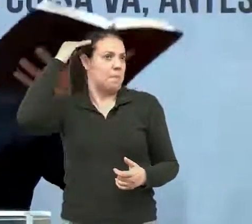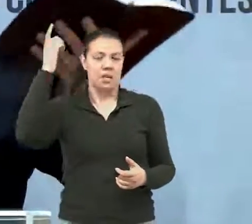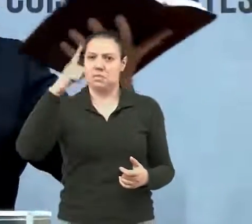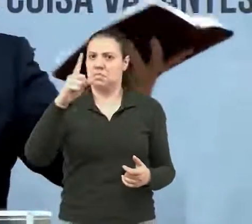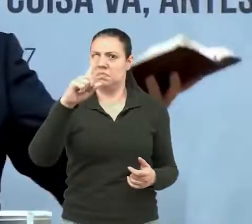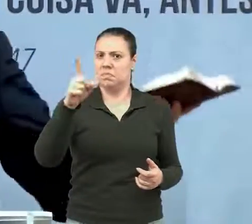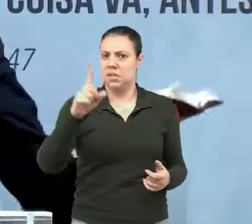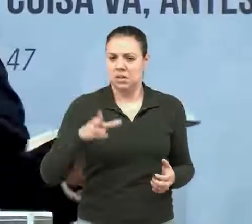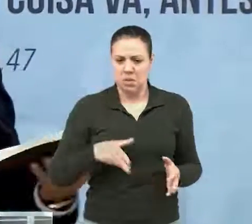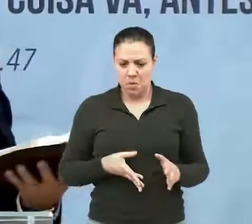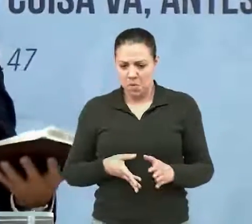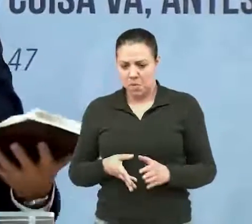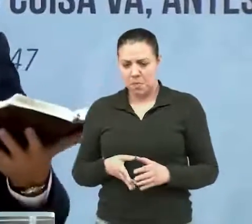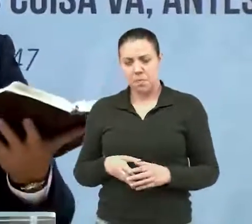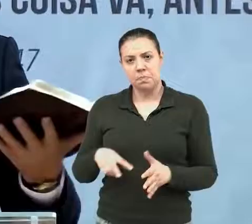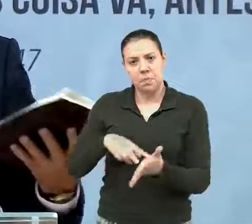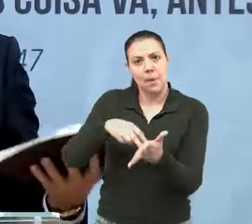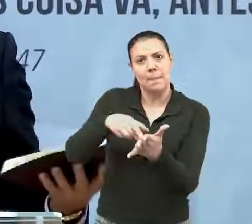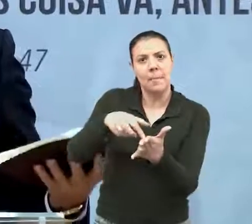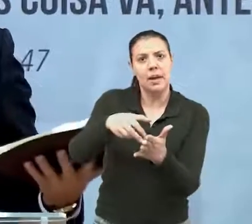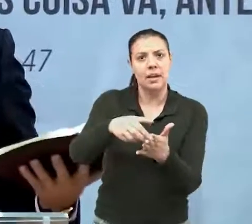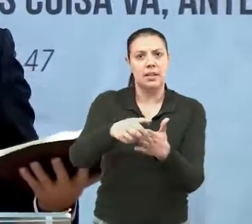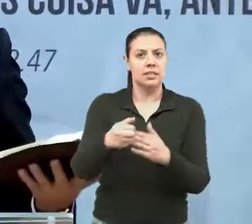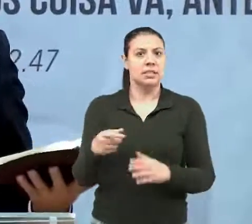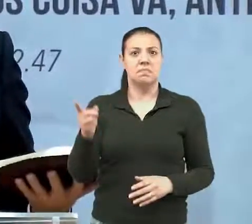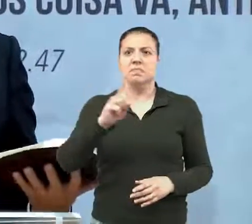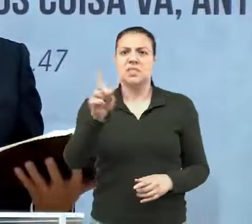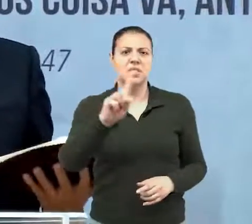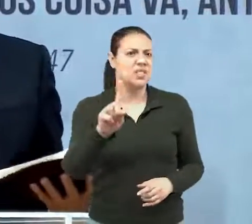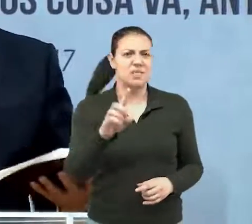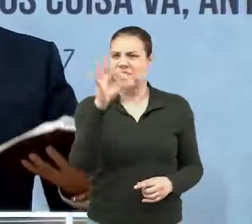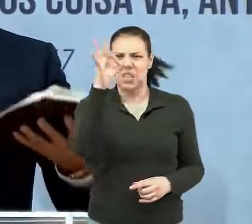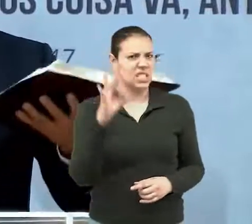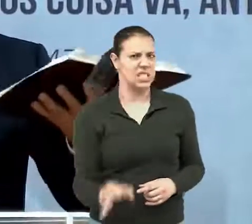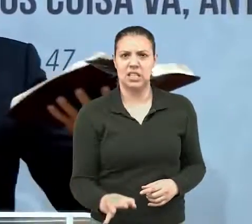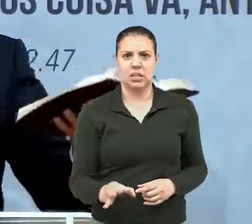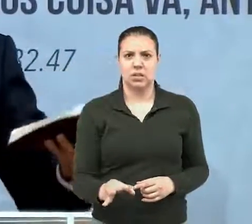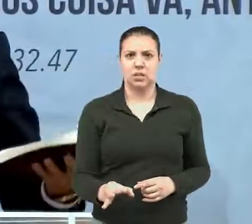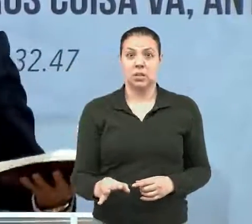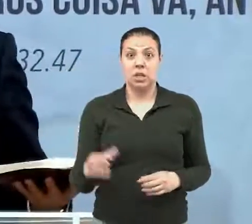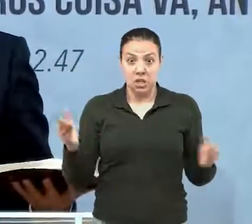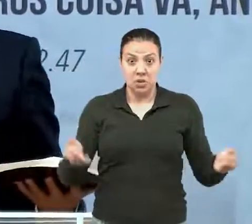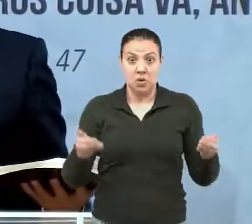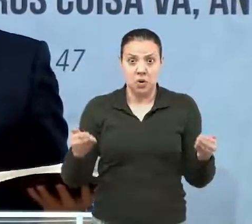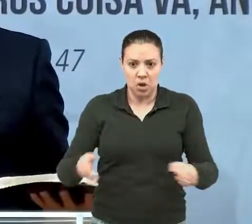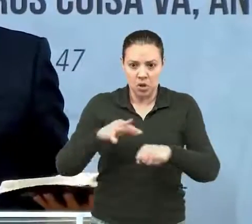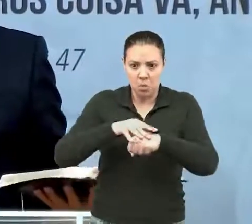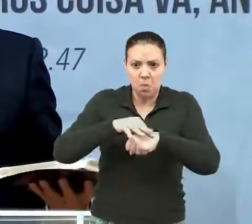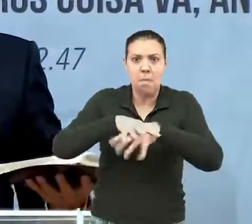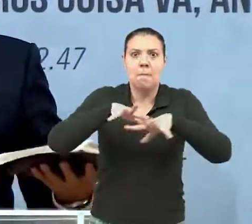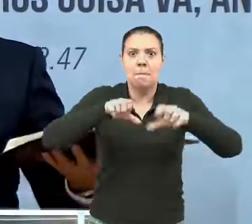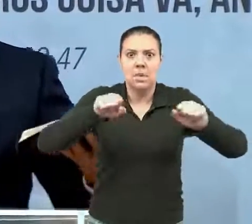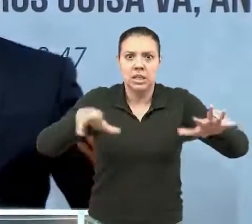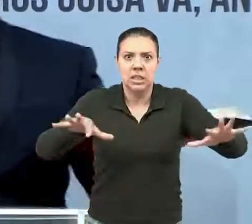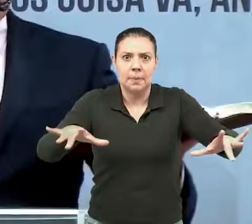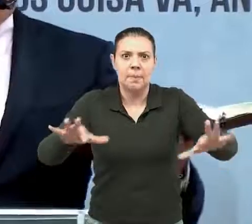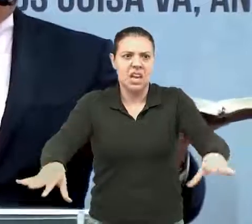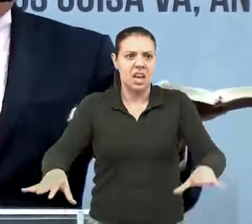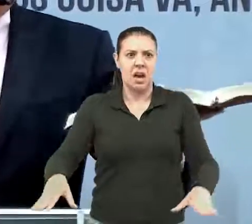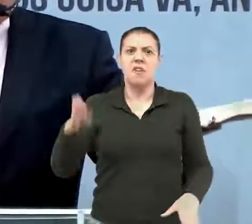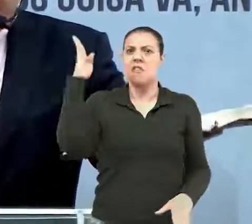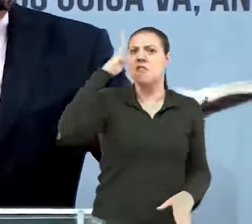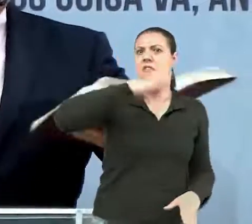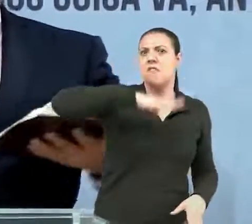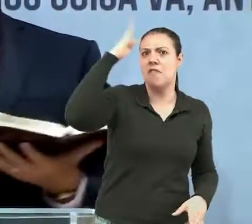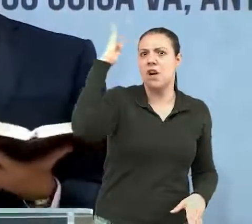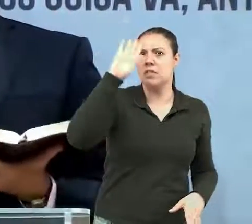você vai ter tudo tranquilo na sua vida. Essa não é uma teologia saudável, e diante de uma pandemia quanto esta falsa teologia